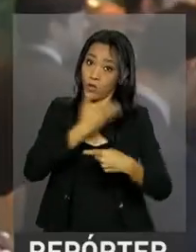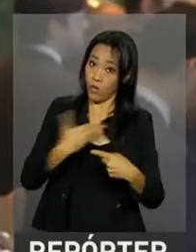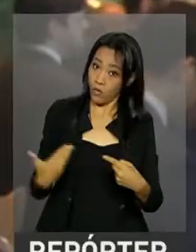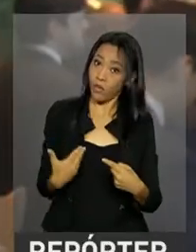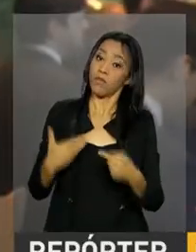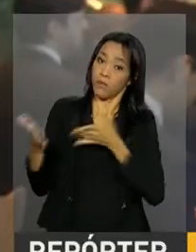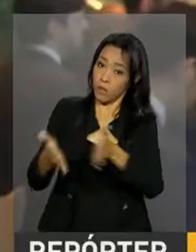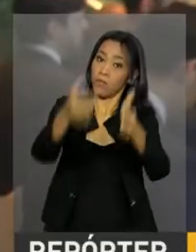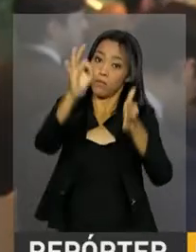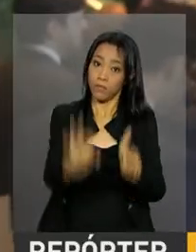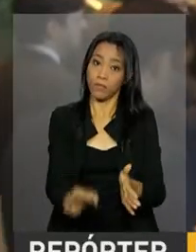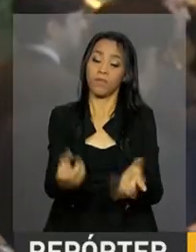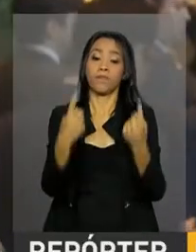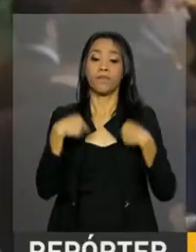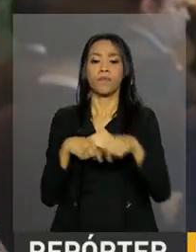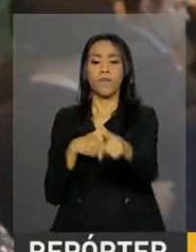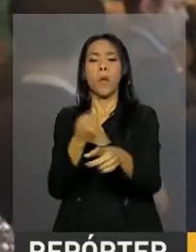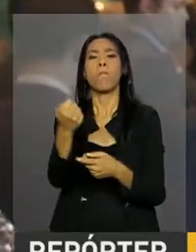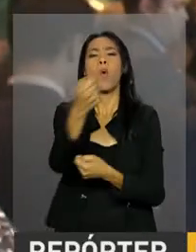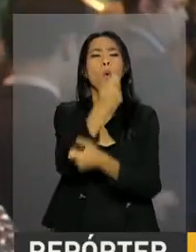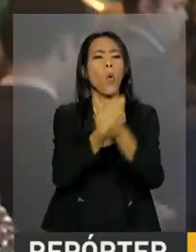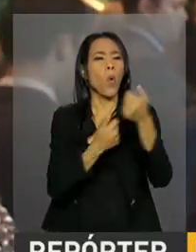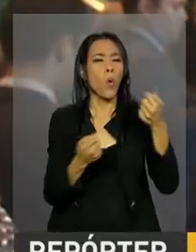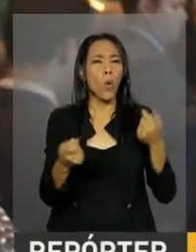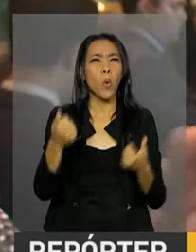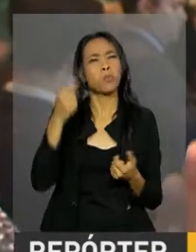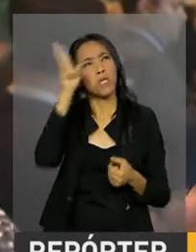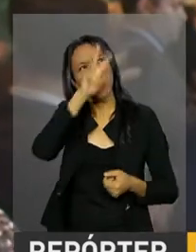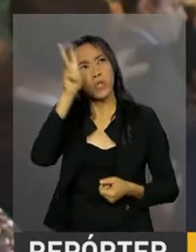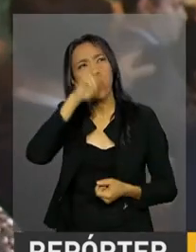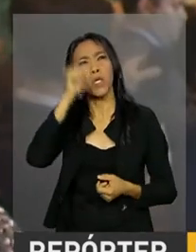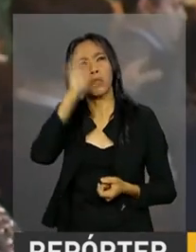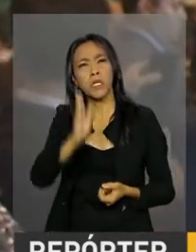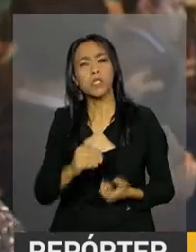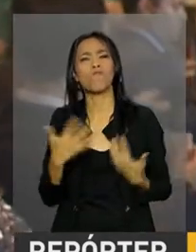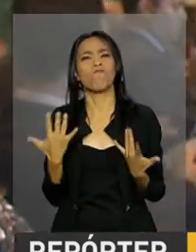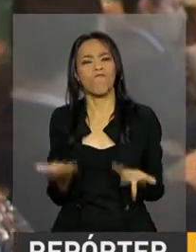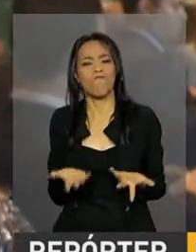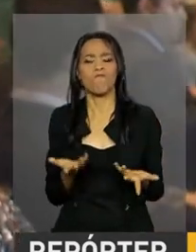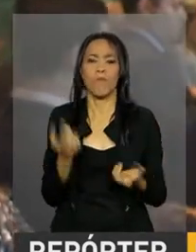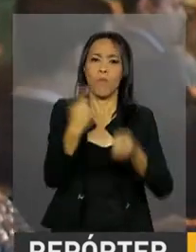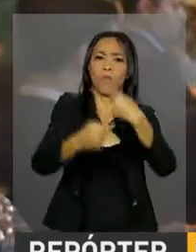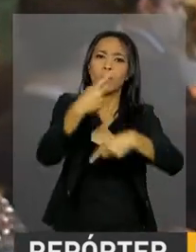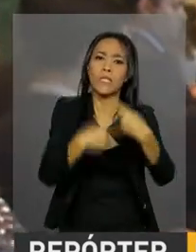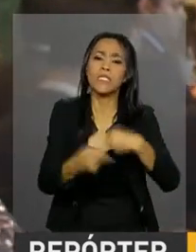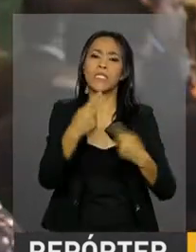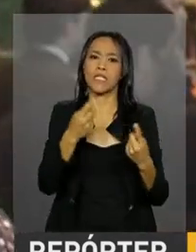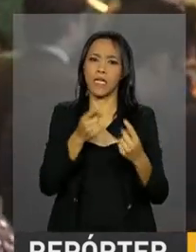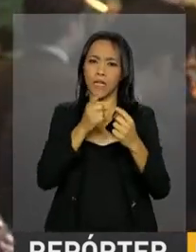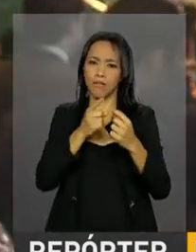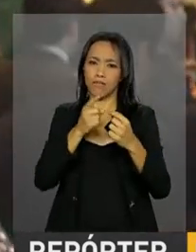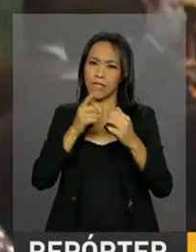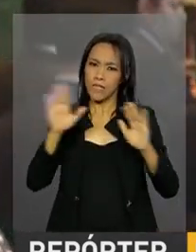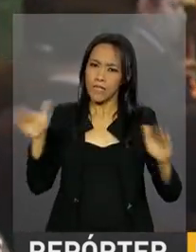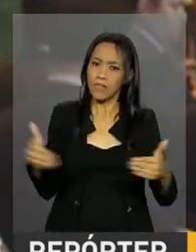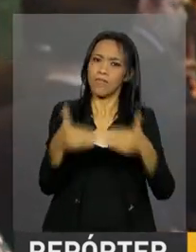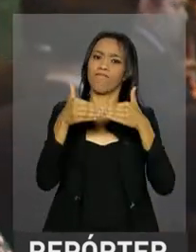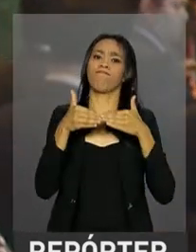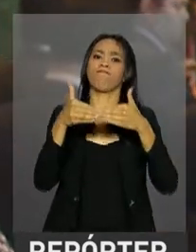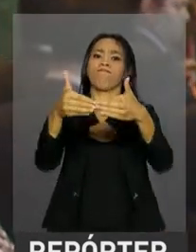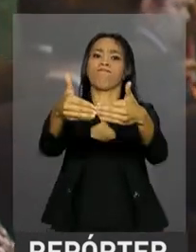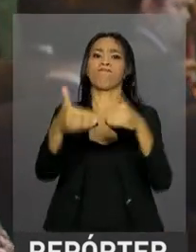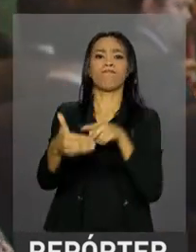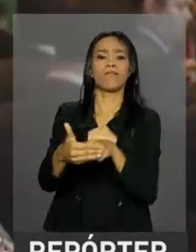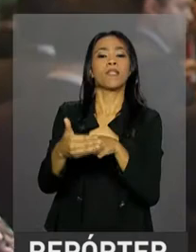Poucas vezes na história do Brasil nós tivemos uma política monetária alinhada à política fiscal, o